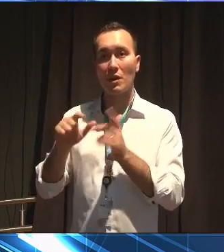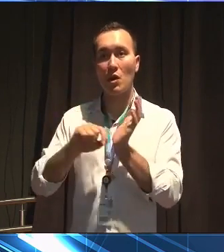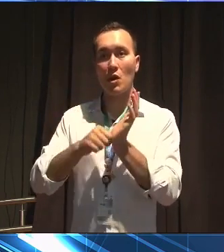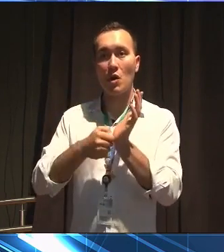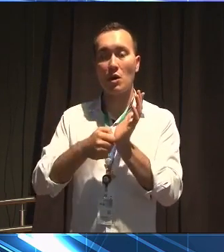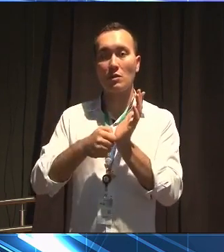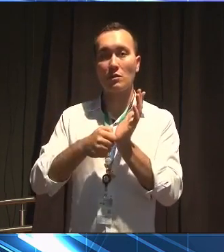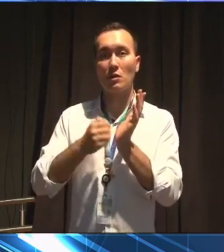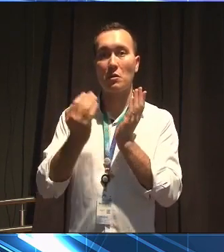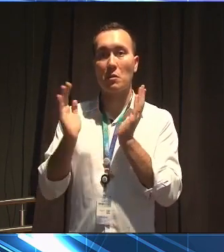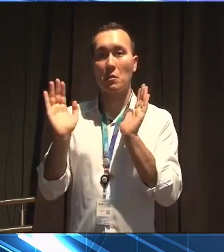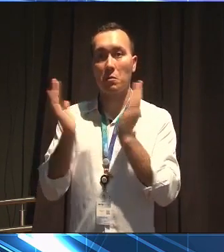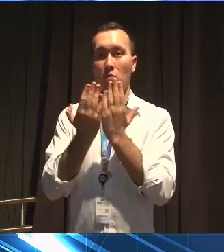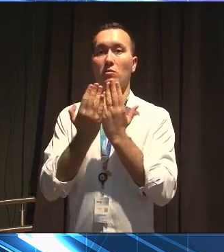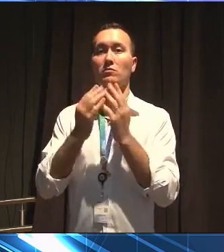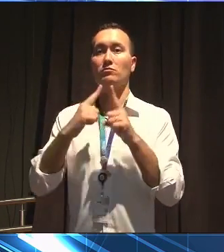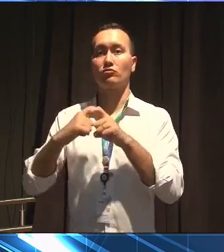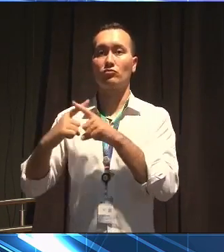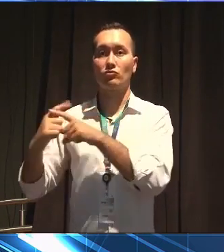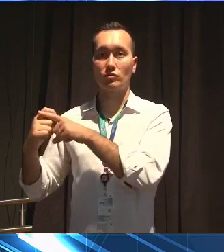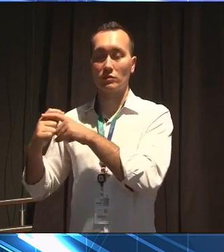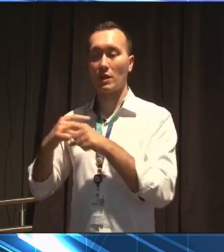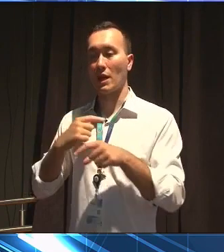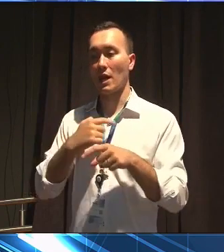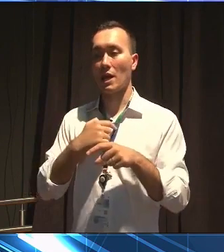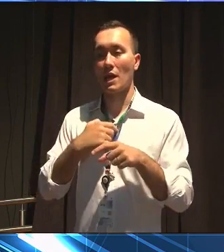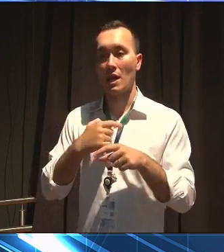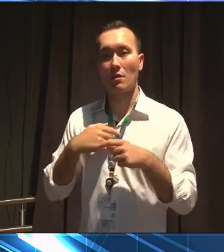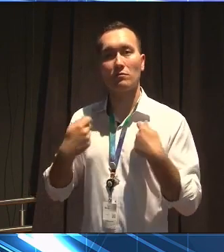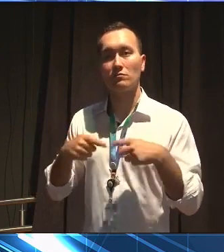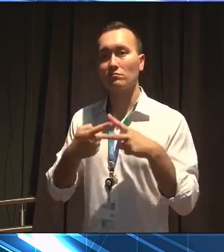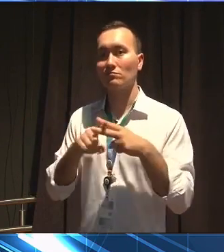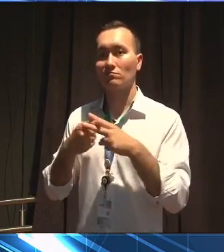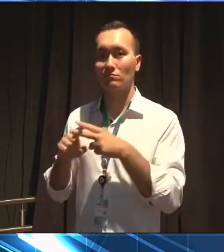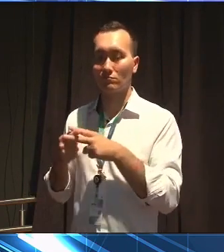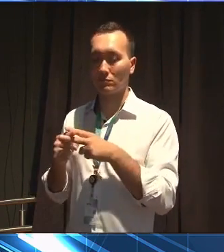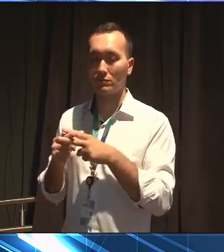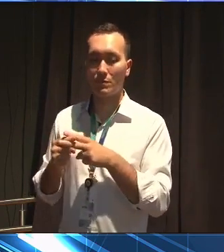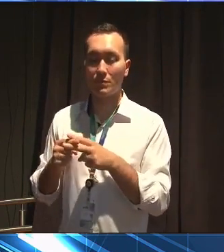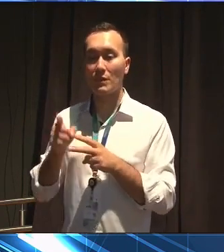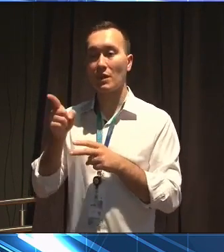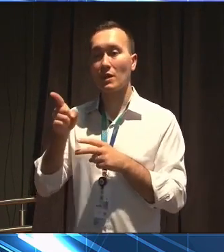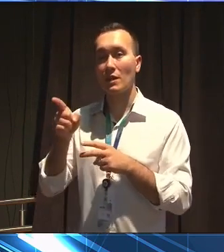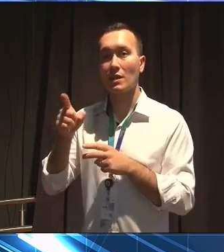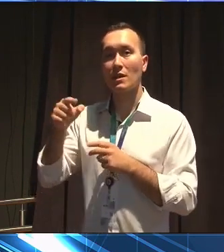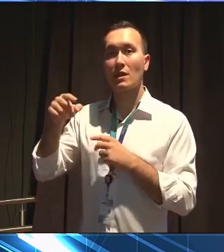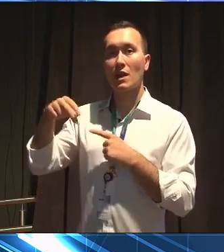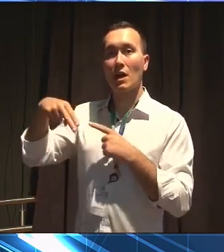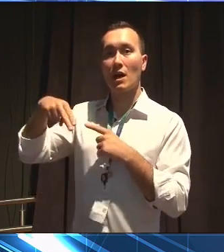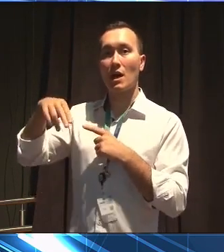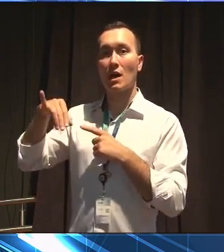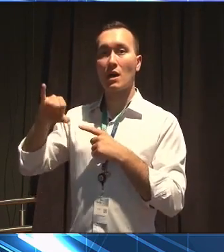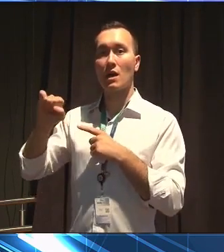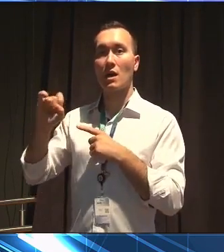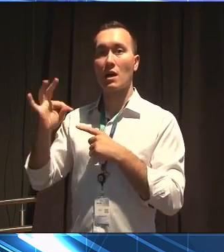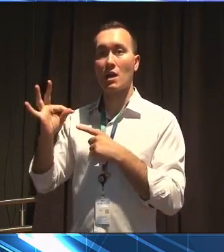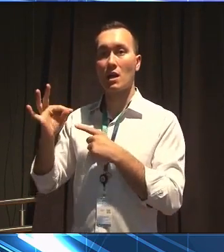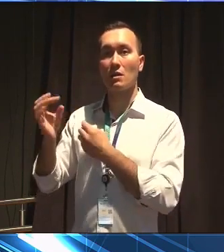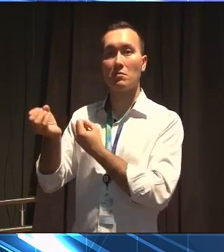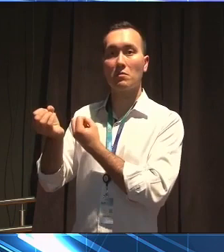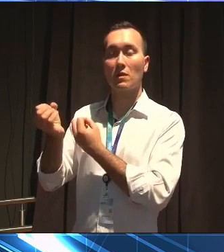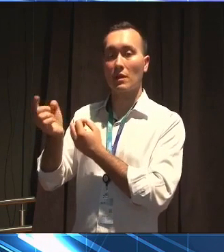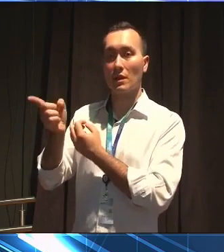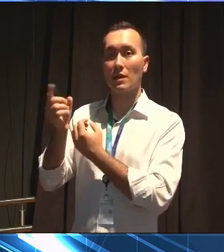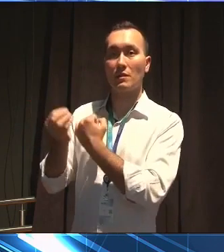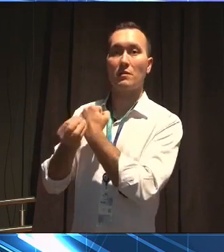criptografia, o recomendado pelo NIST é a gente trocar a cada um ano. Quantas vezes a gente troca a chave de criptografia do